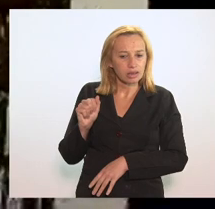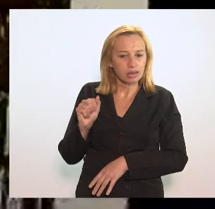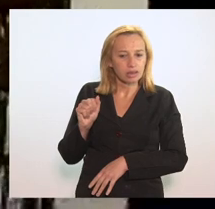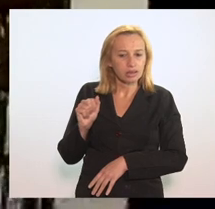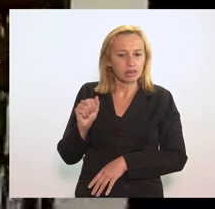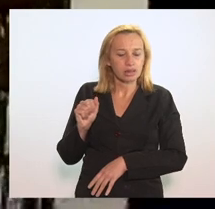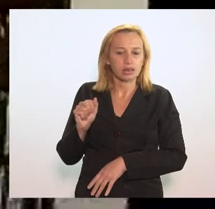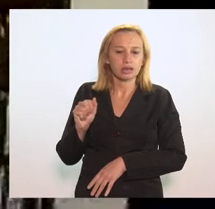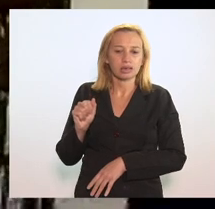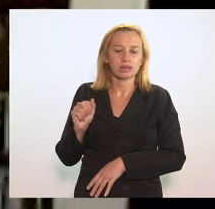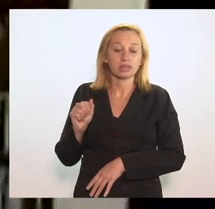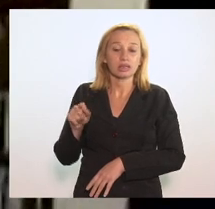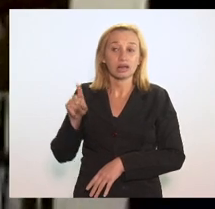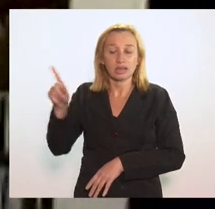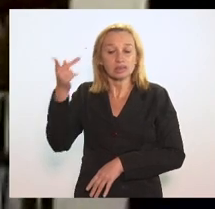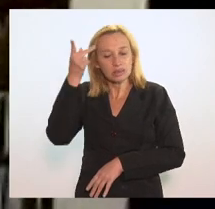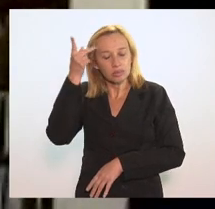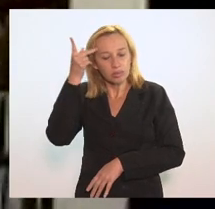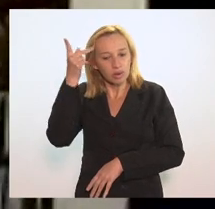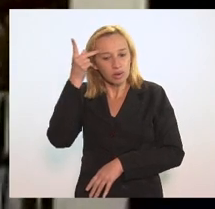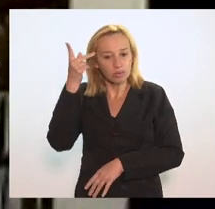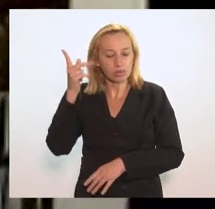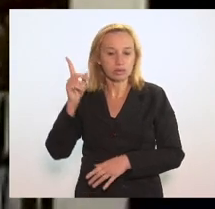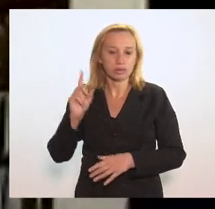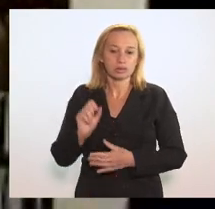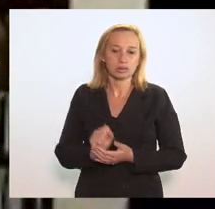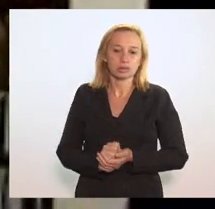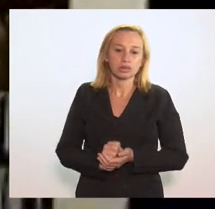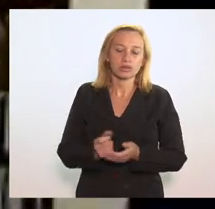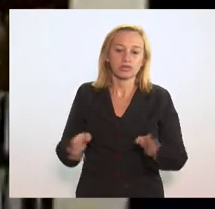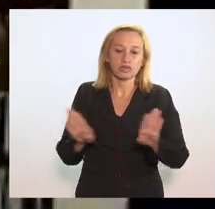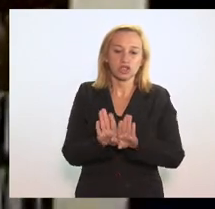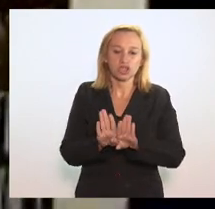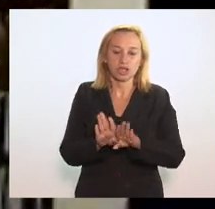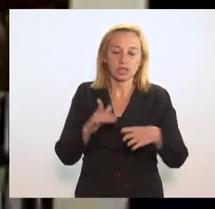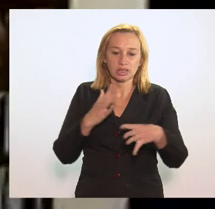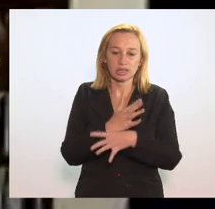lockdown completo, total, e numa semana